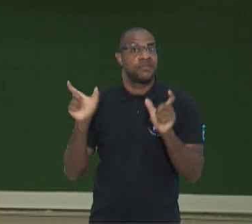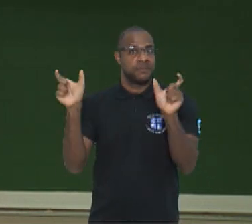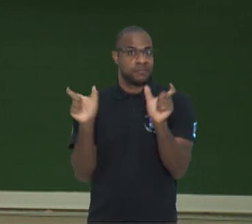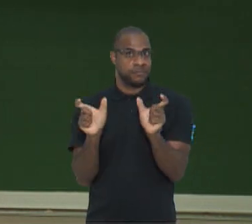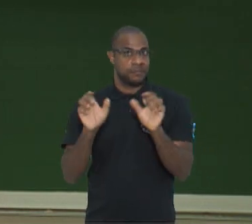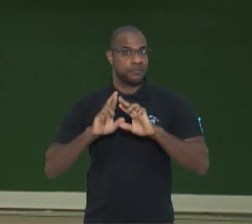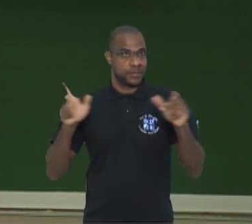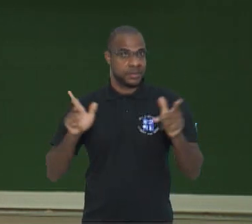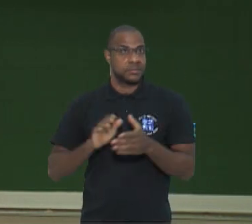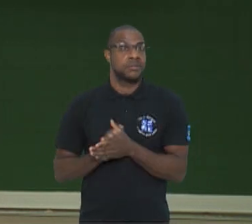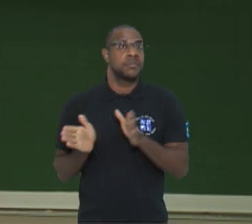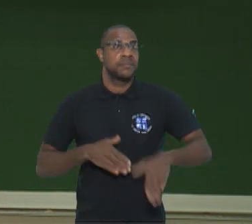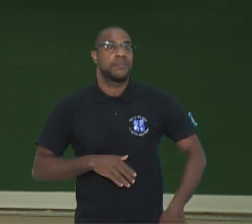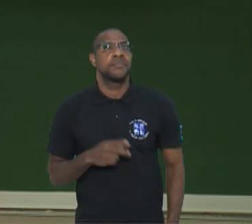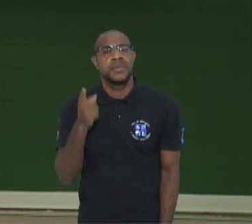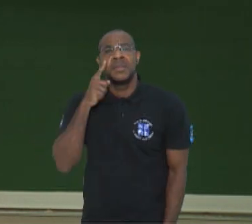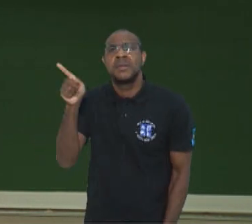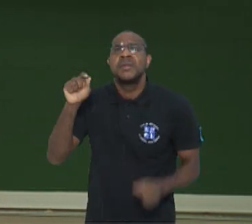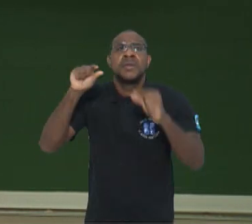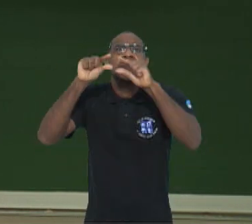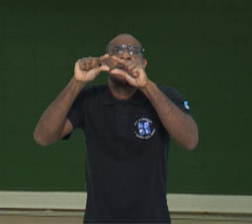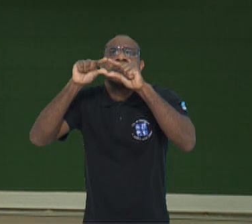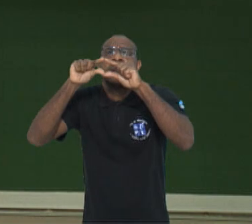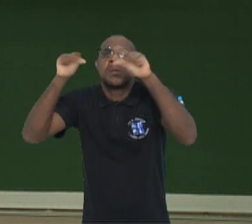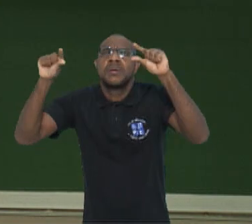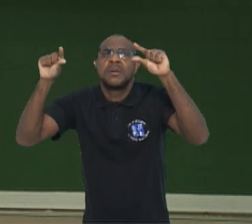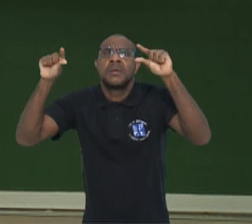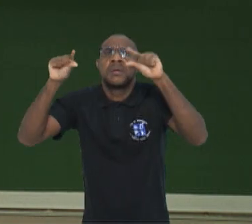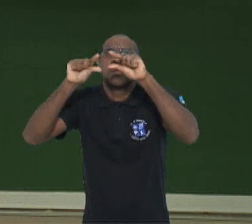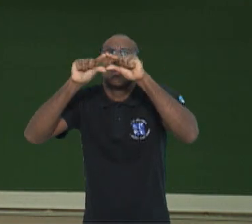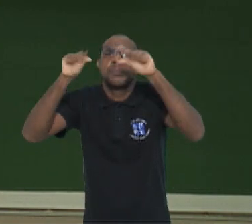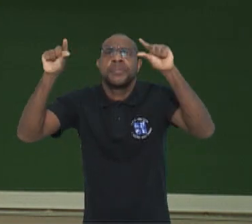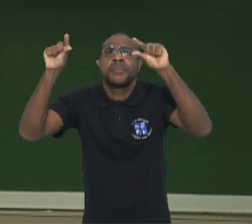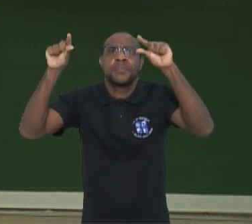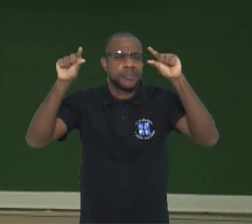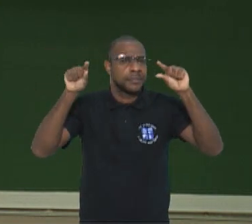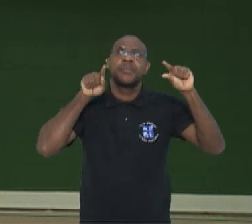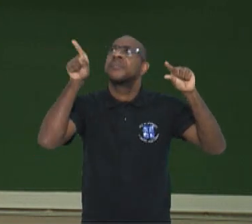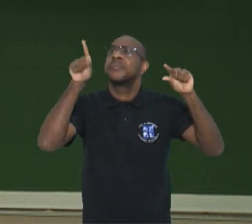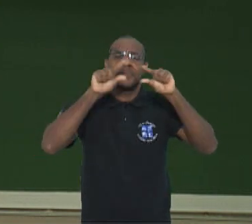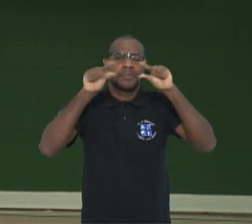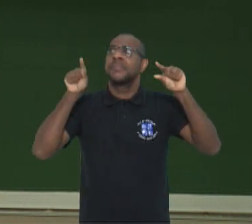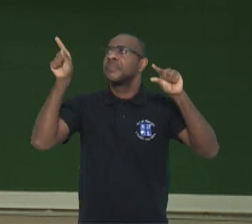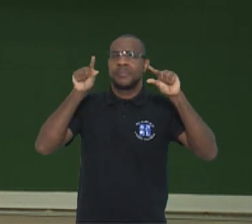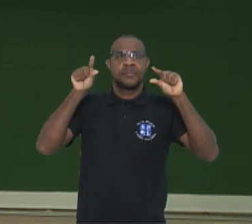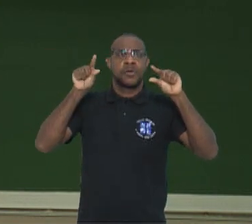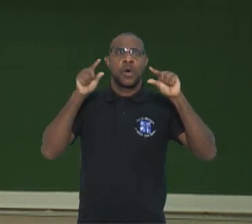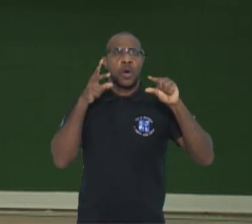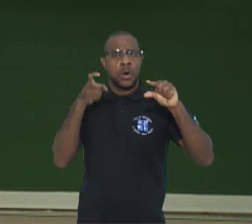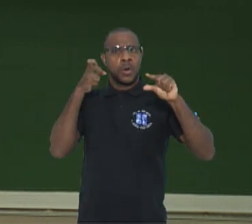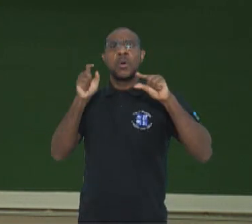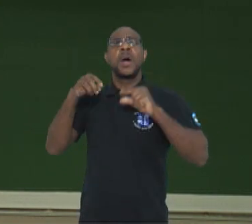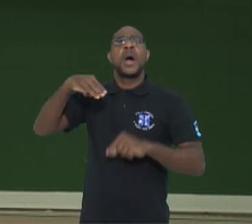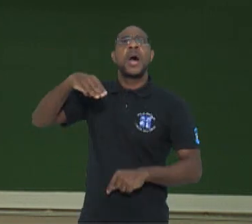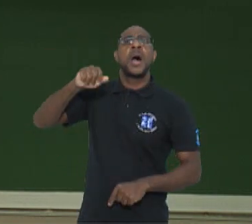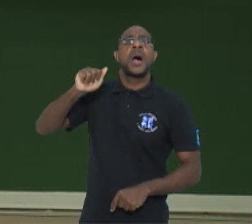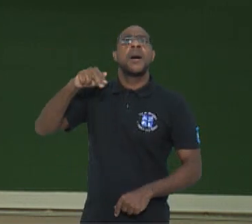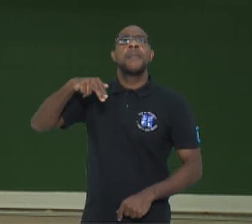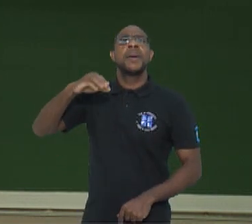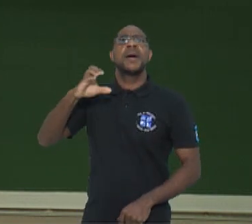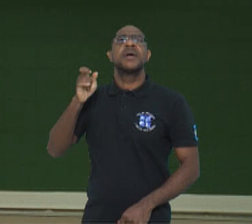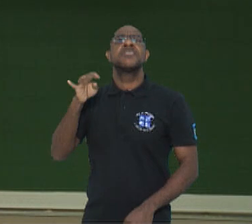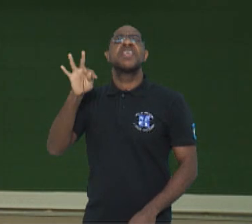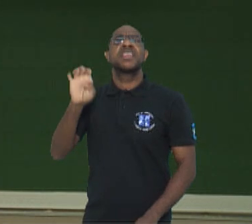somente um recorte de uma manchete. Vamos observar um pouquinho esta manchete. O que a manchete me